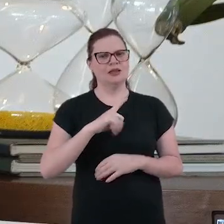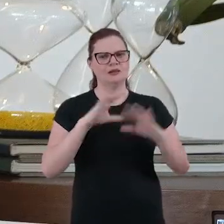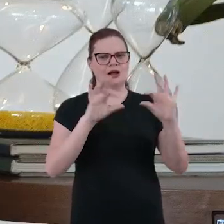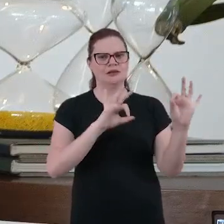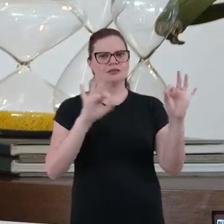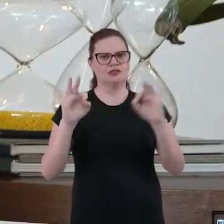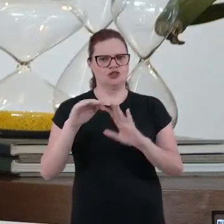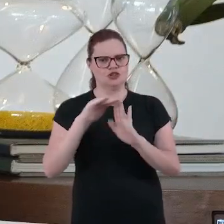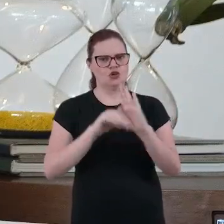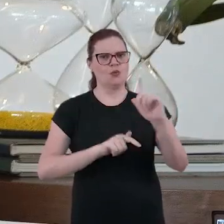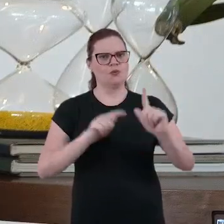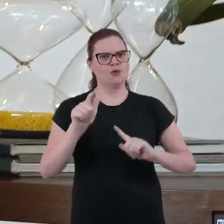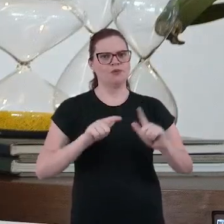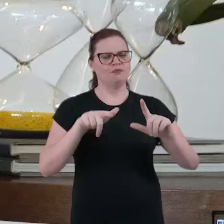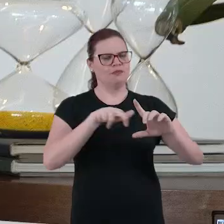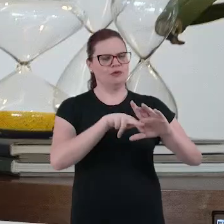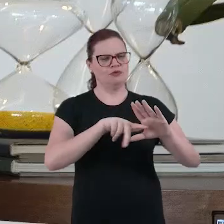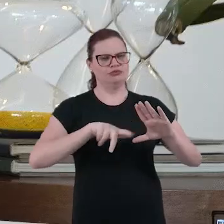todos os canais